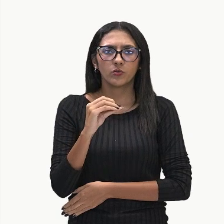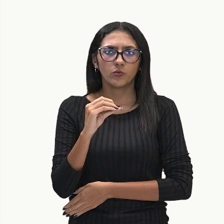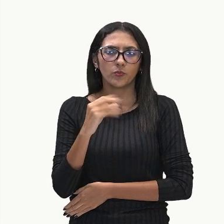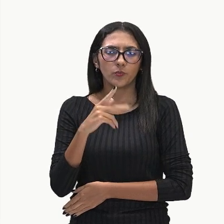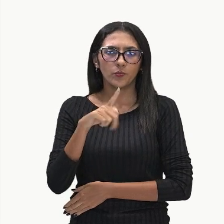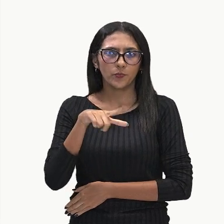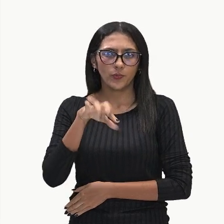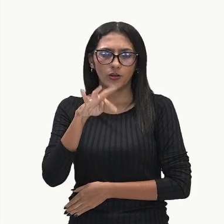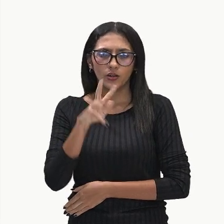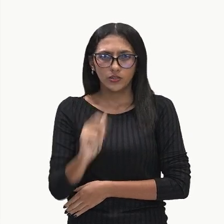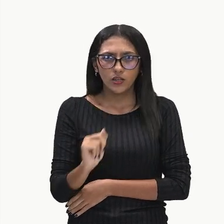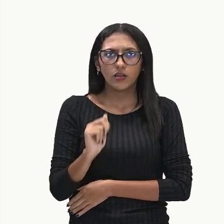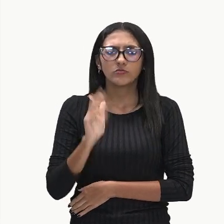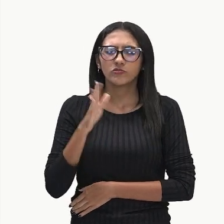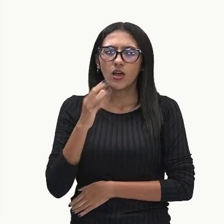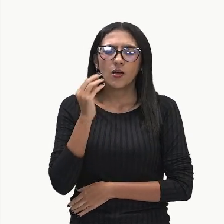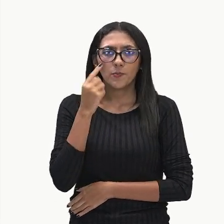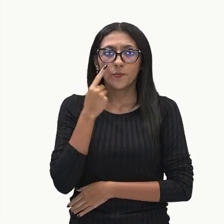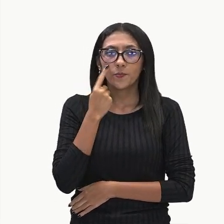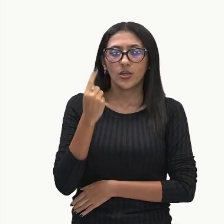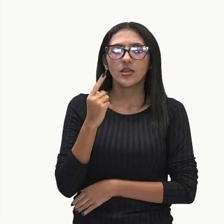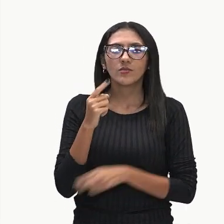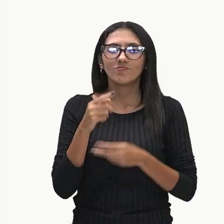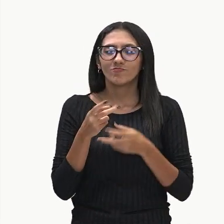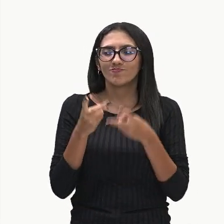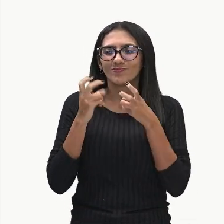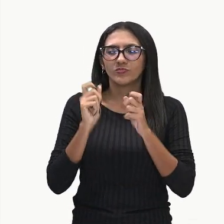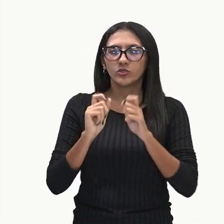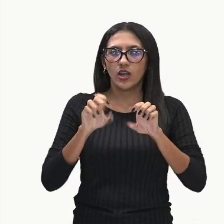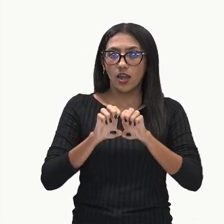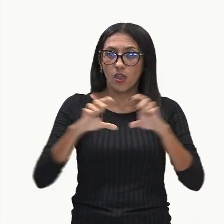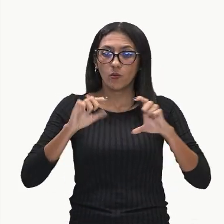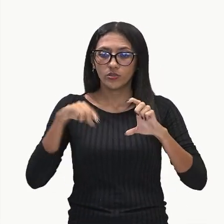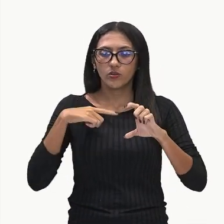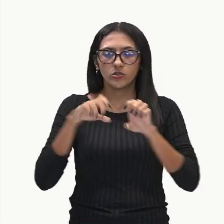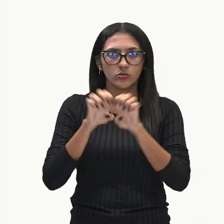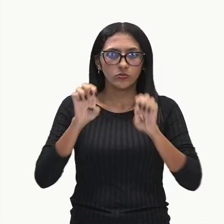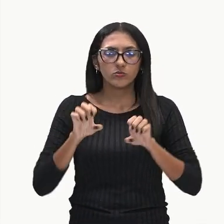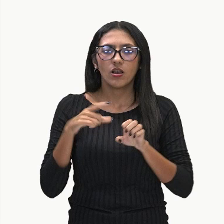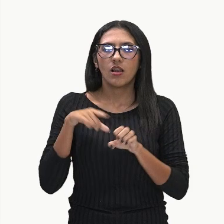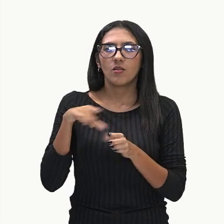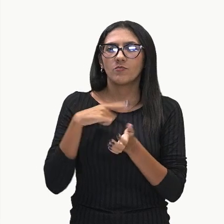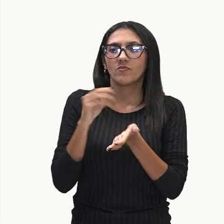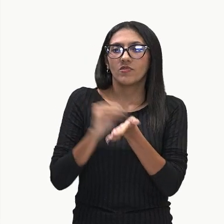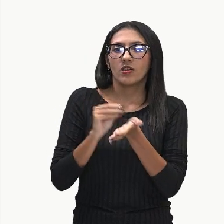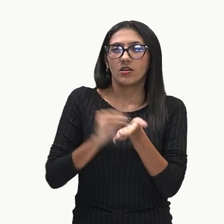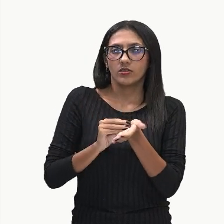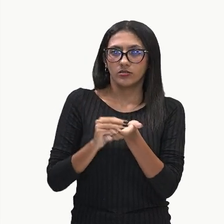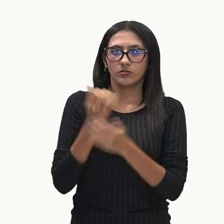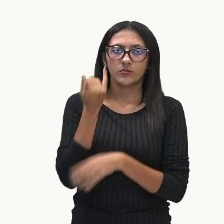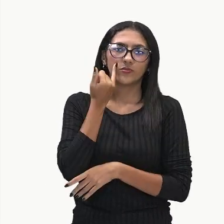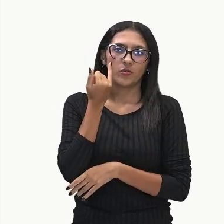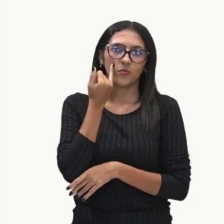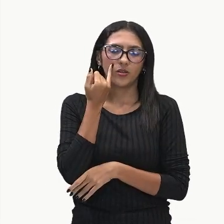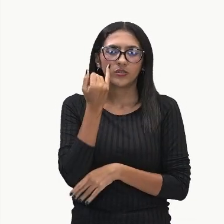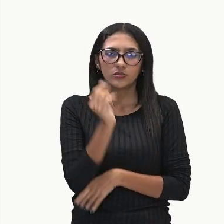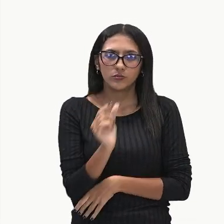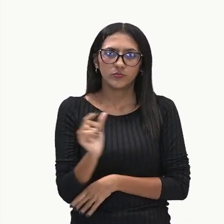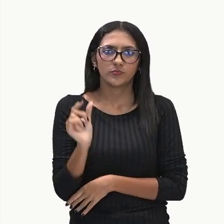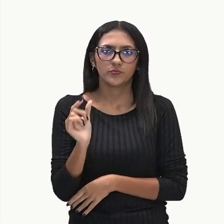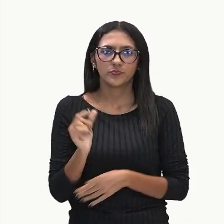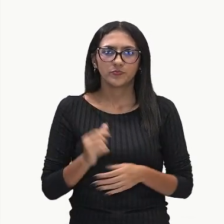faltando ali um dos coeficientes. Então, uma equação do segundo grau é dita incompleta, com